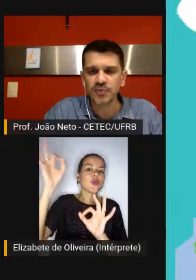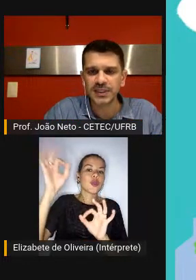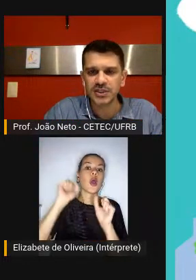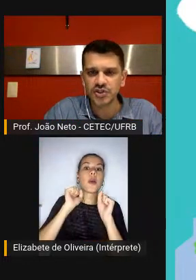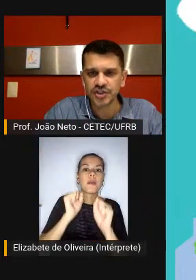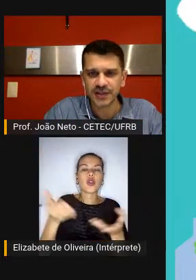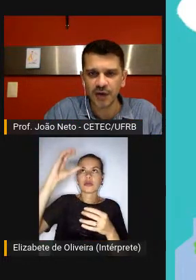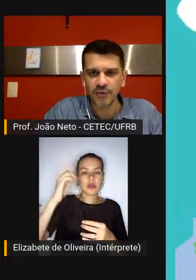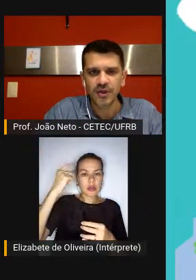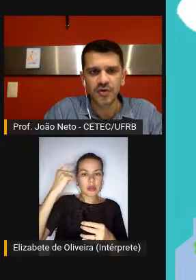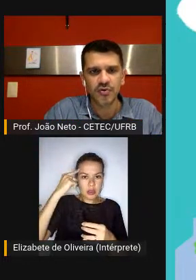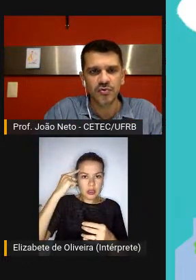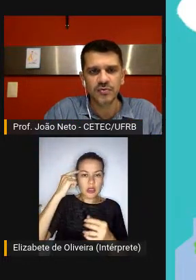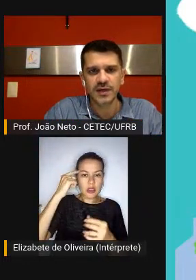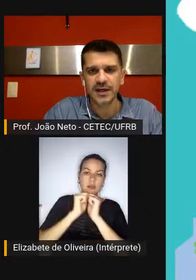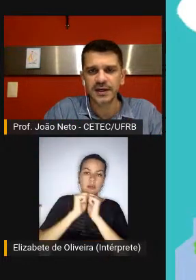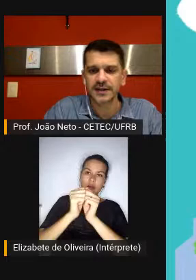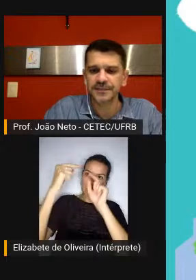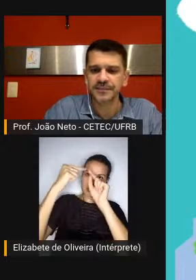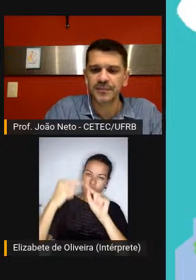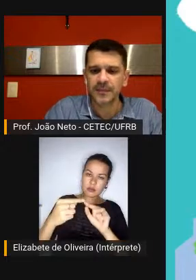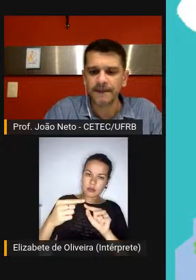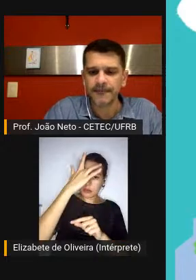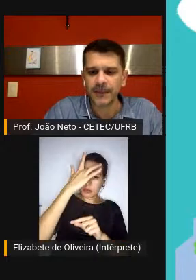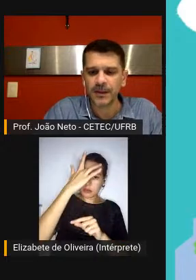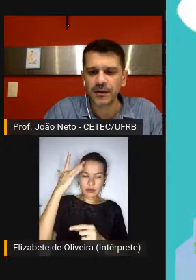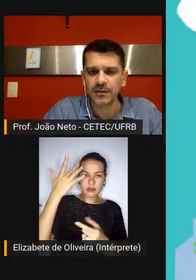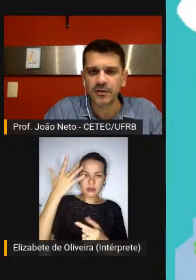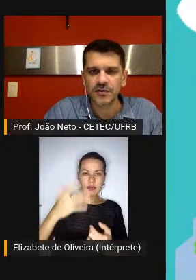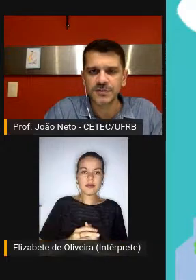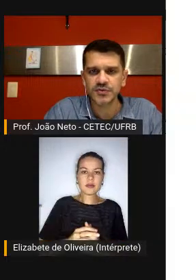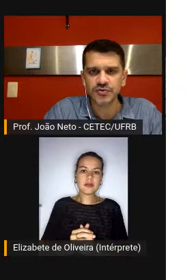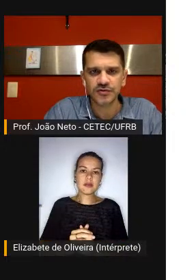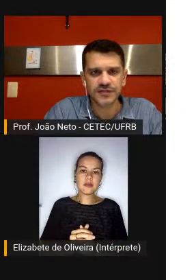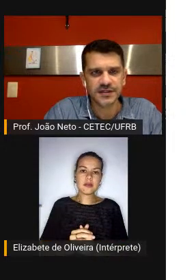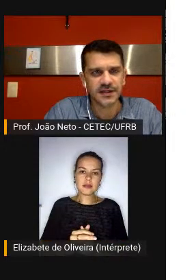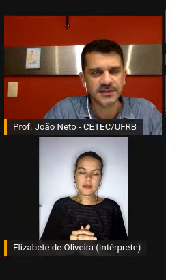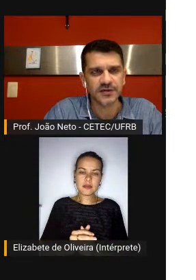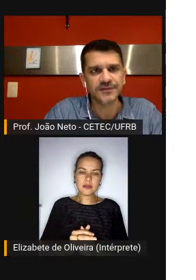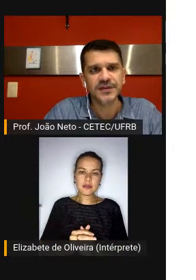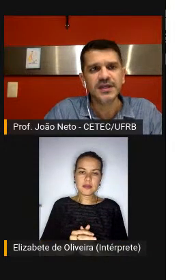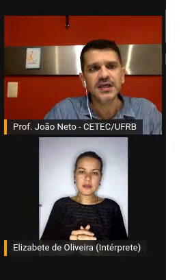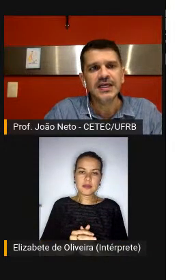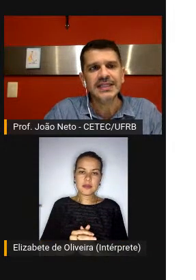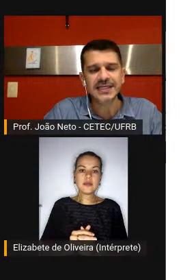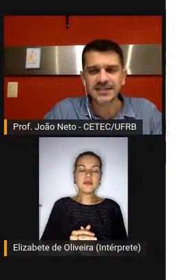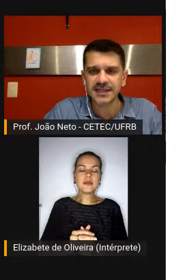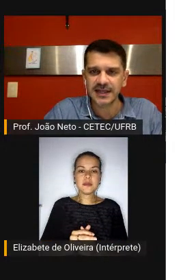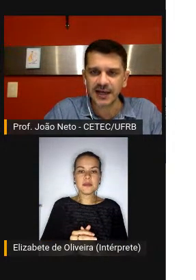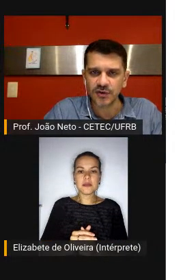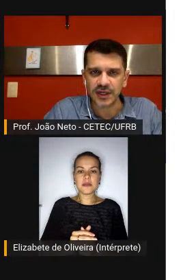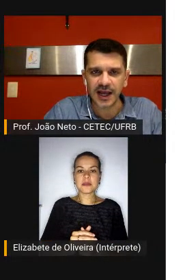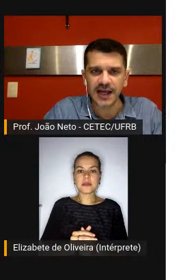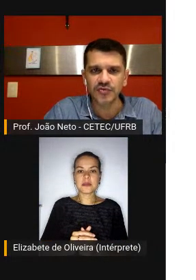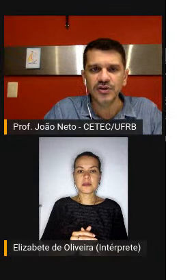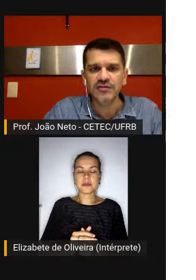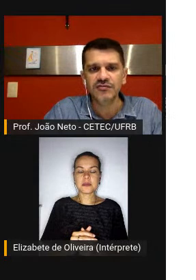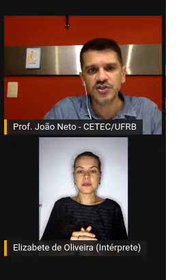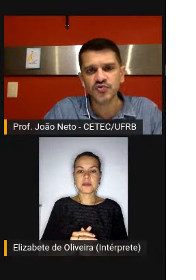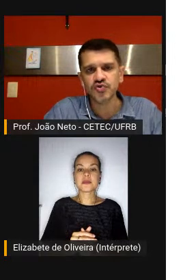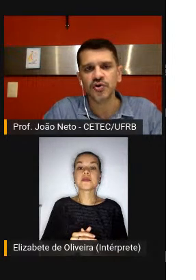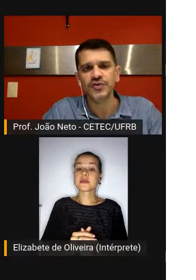diretamente o maneira digital com a com as pessoas com deficiência né nesse cenário